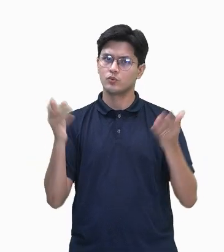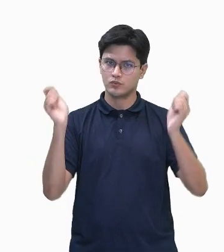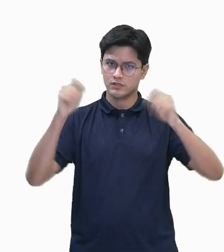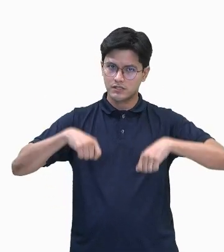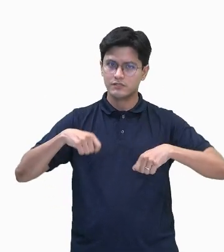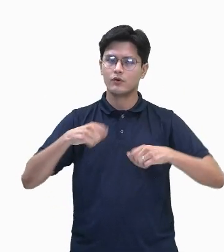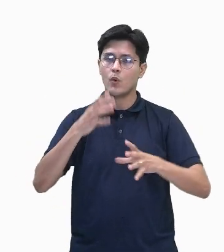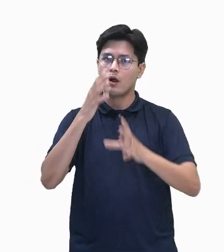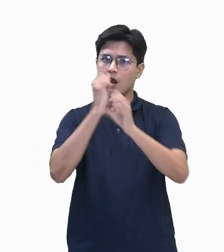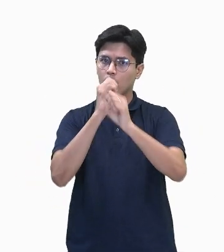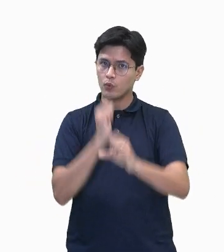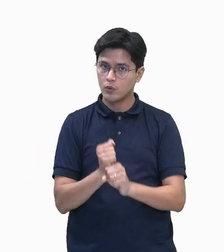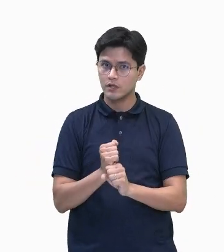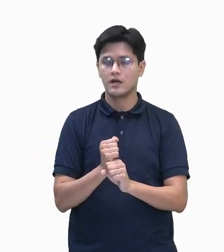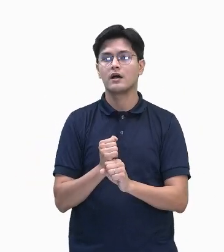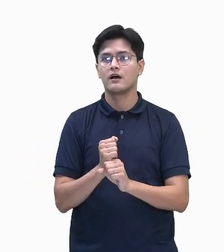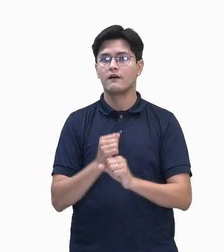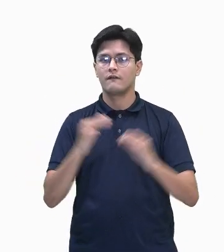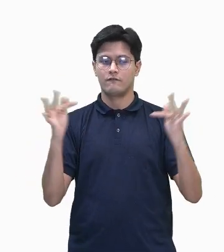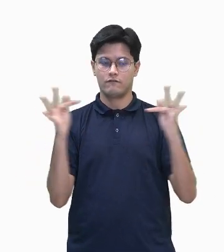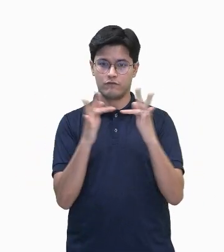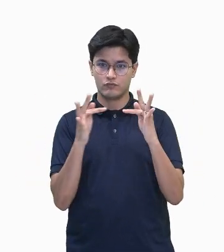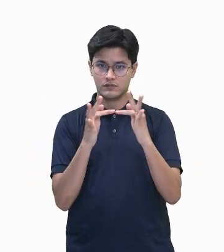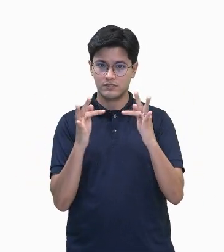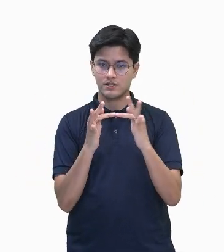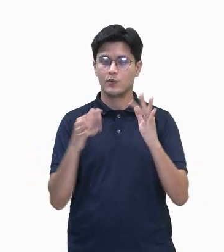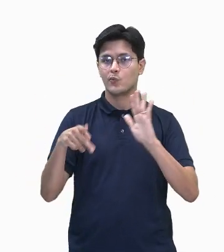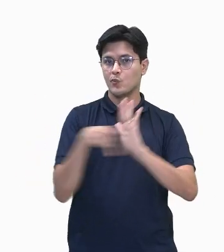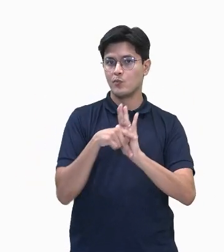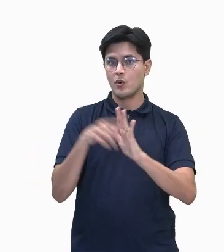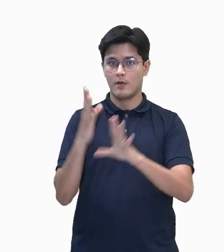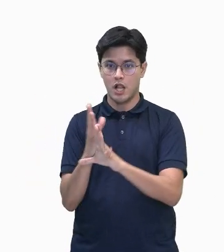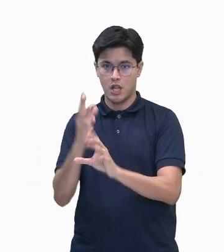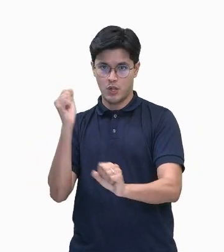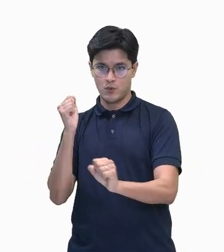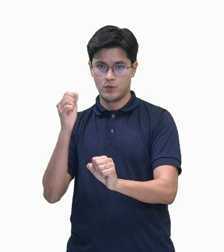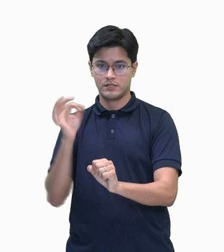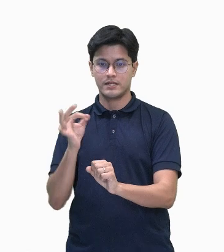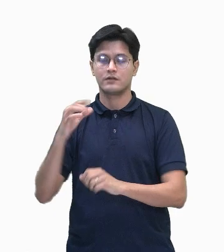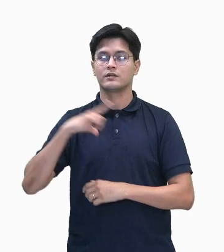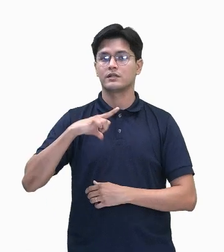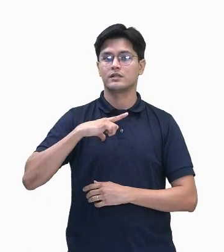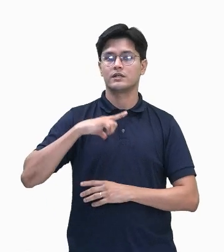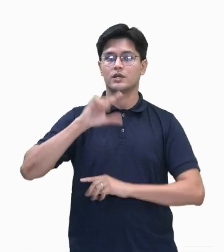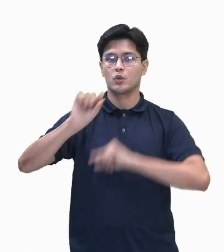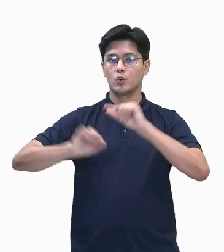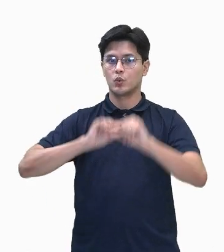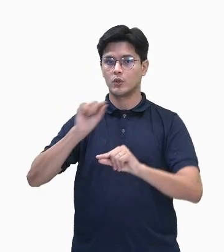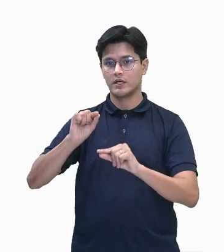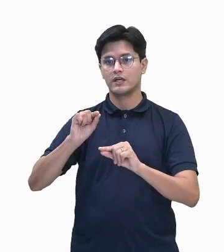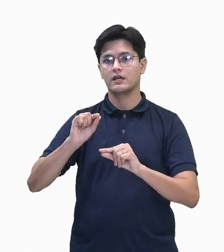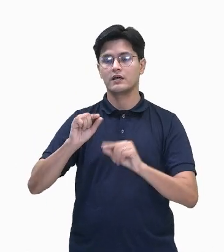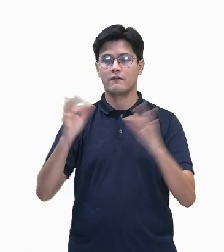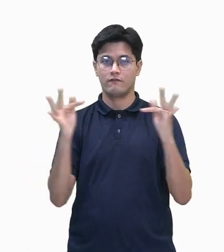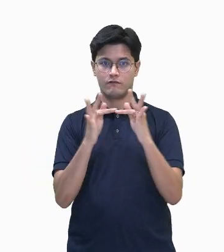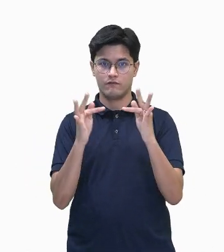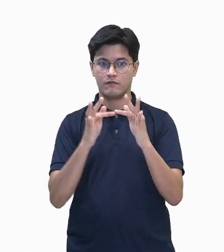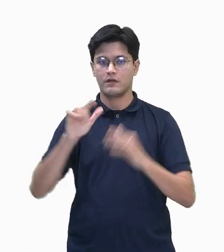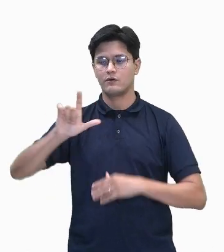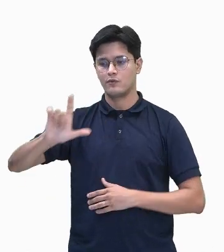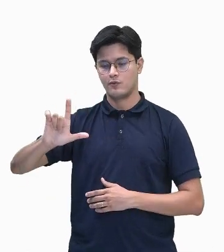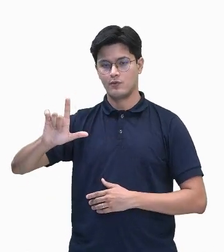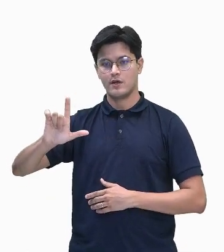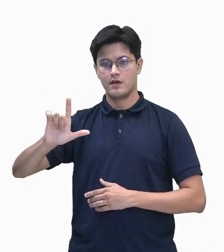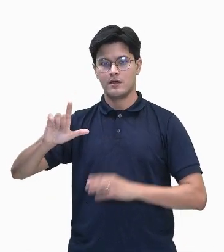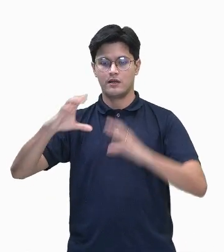Olha como fica a nossa função. Ó. Nós temos a função dada por L de X, o lucro depende